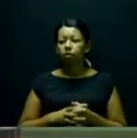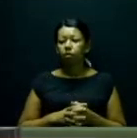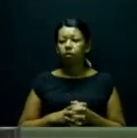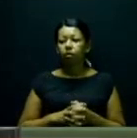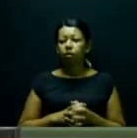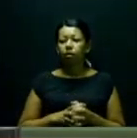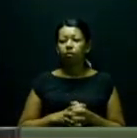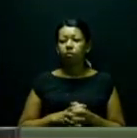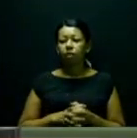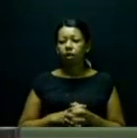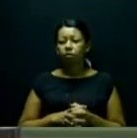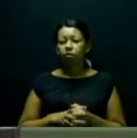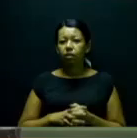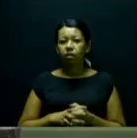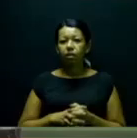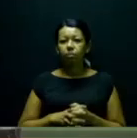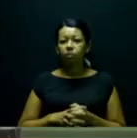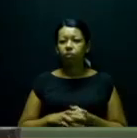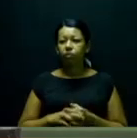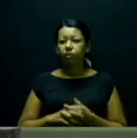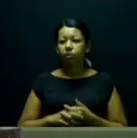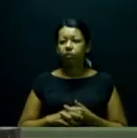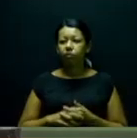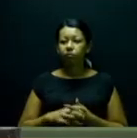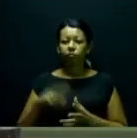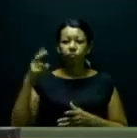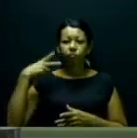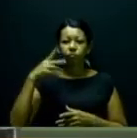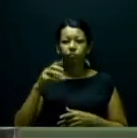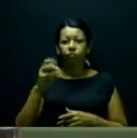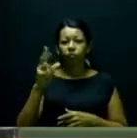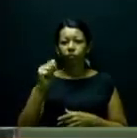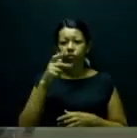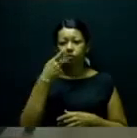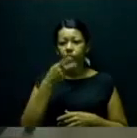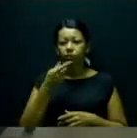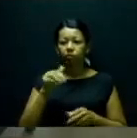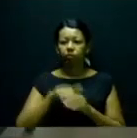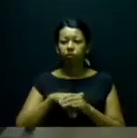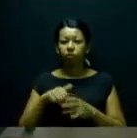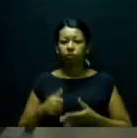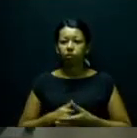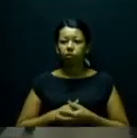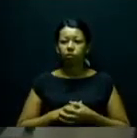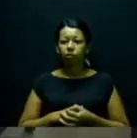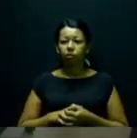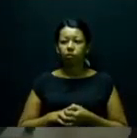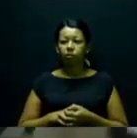Continua em votação. Com a palavra, vereador Doda.